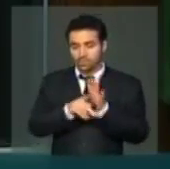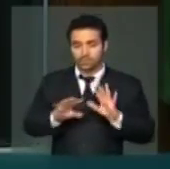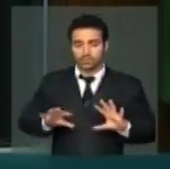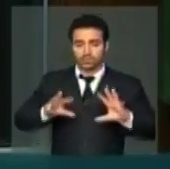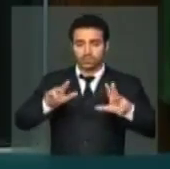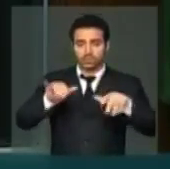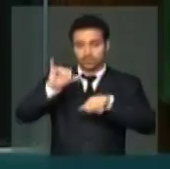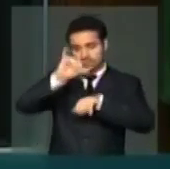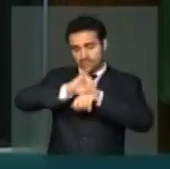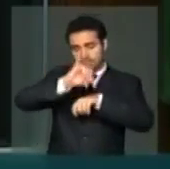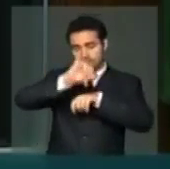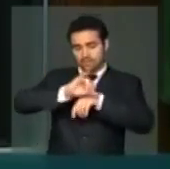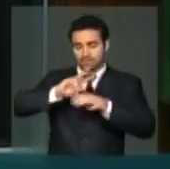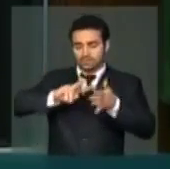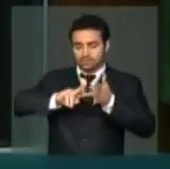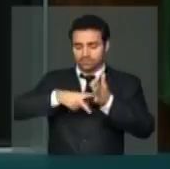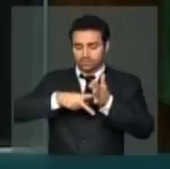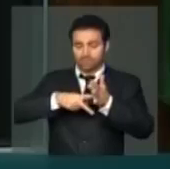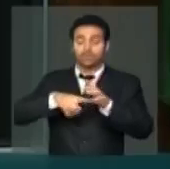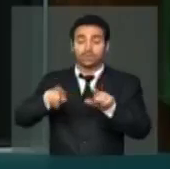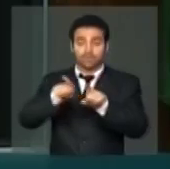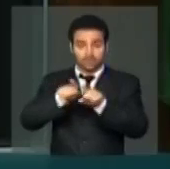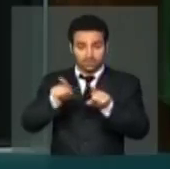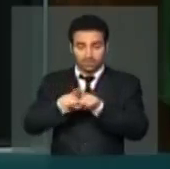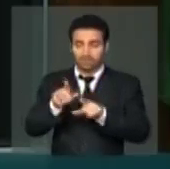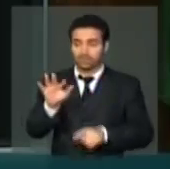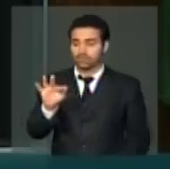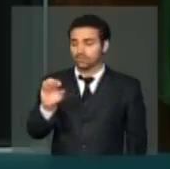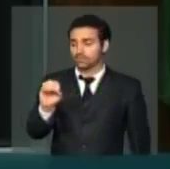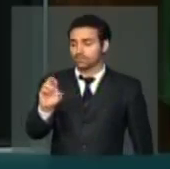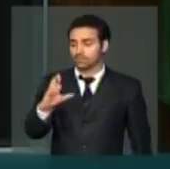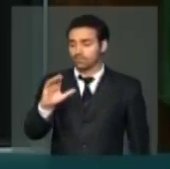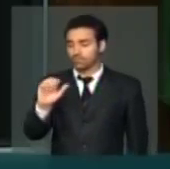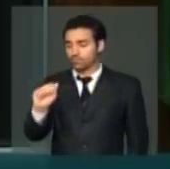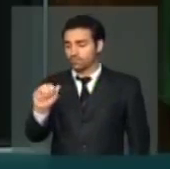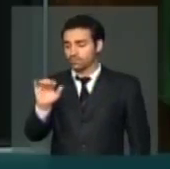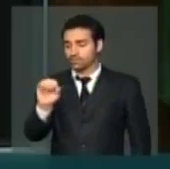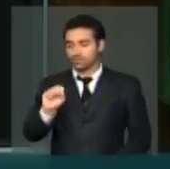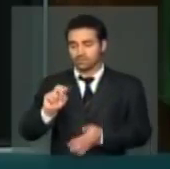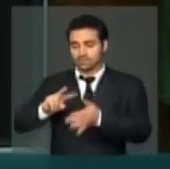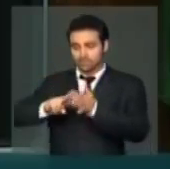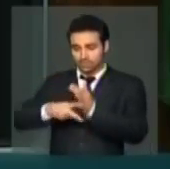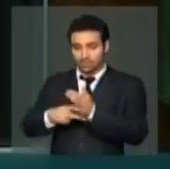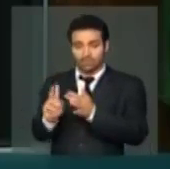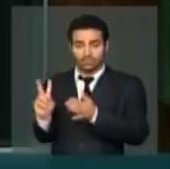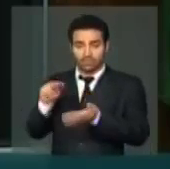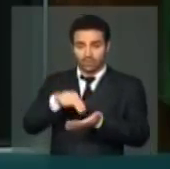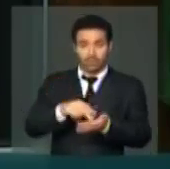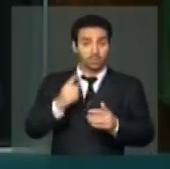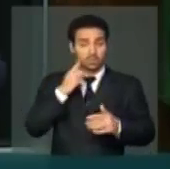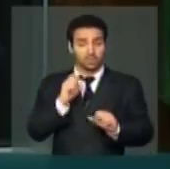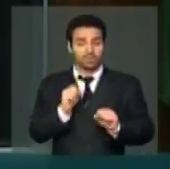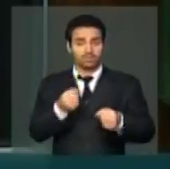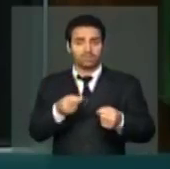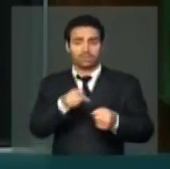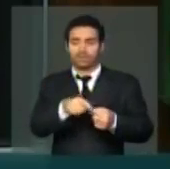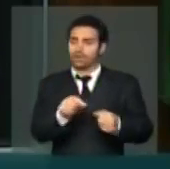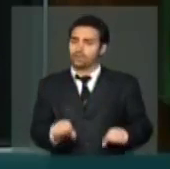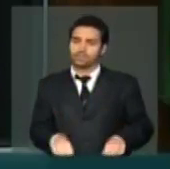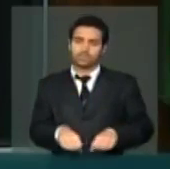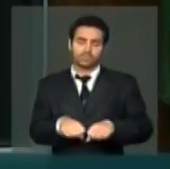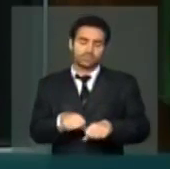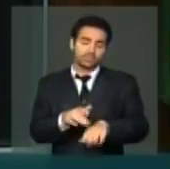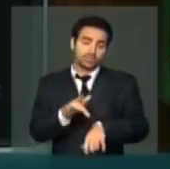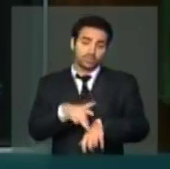centrais sindicais, inclusive da Força Sindical, que veio aqui defender essa medida absurda.